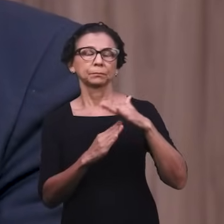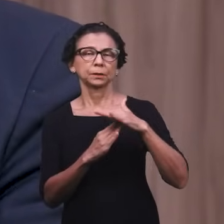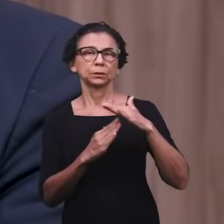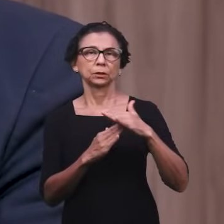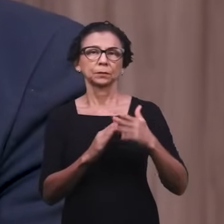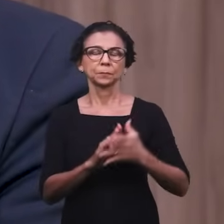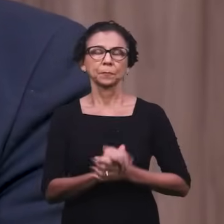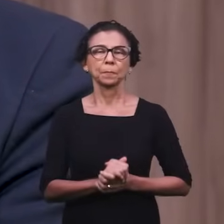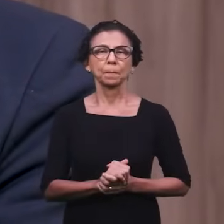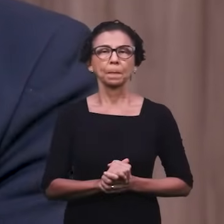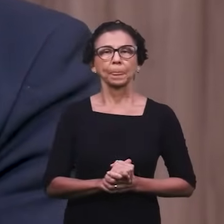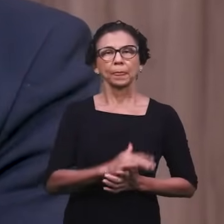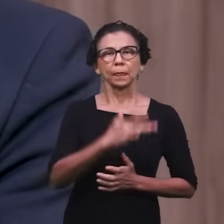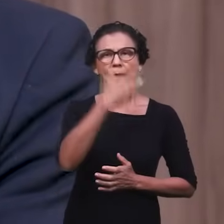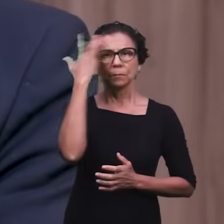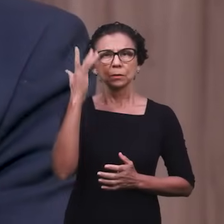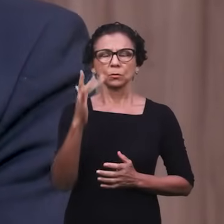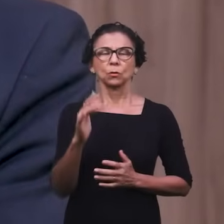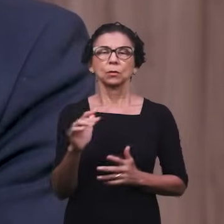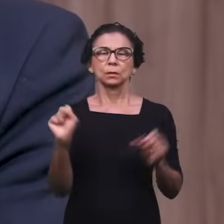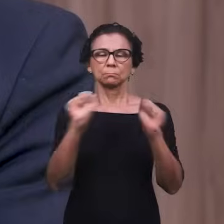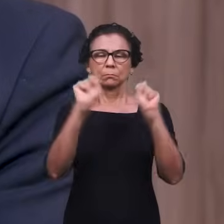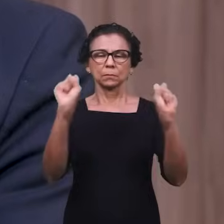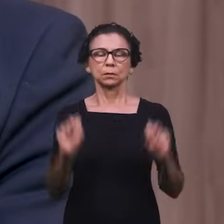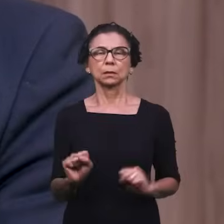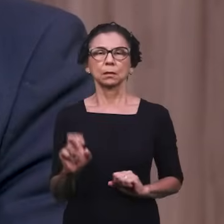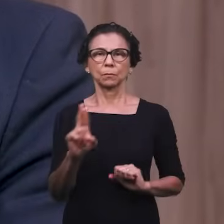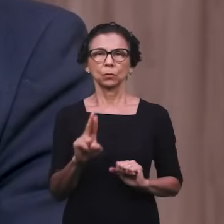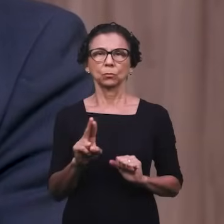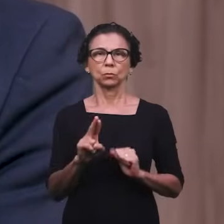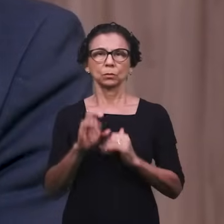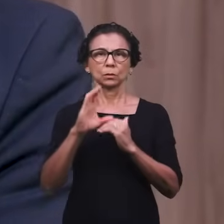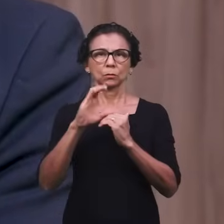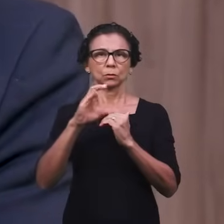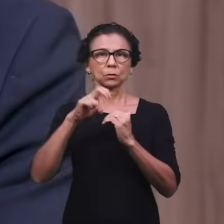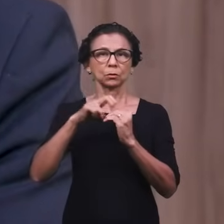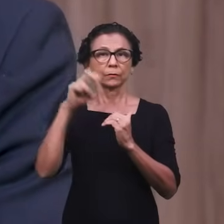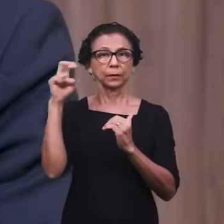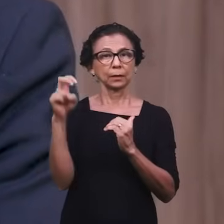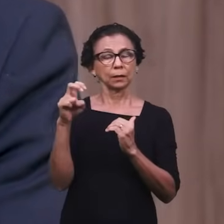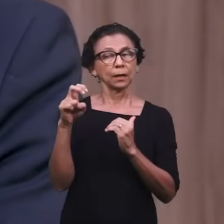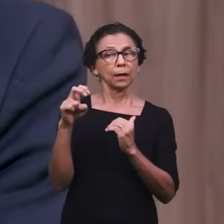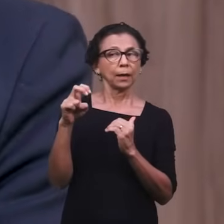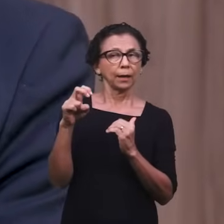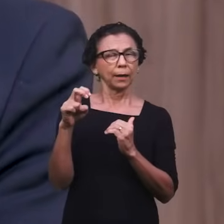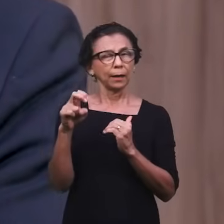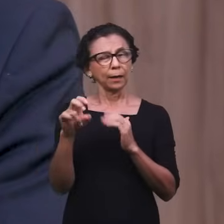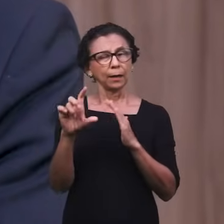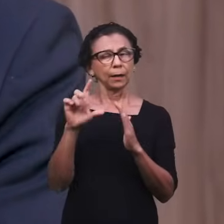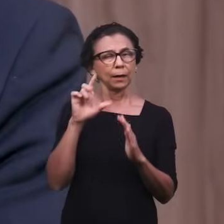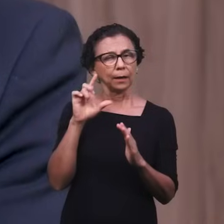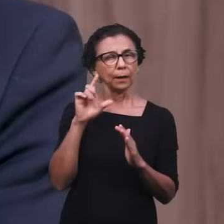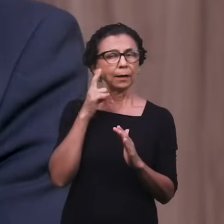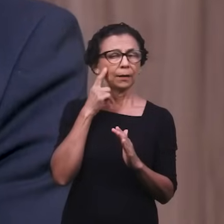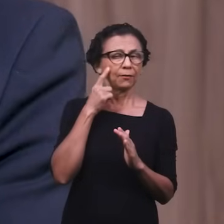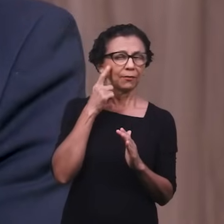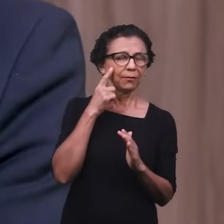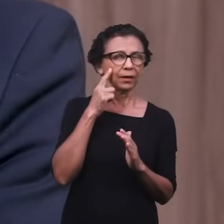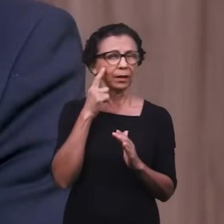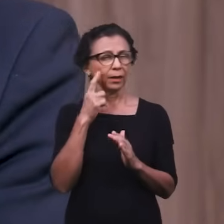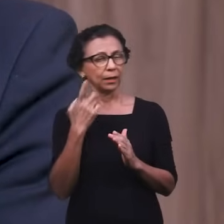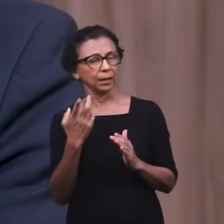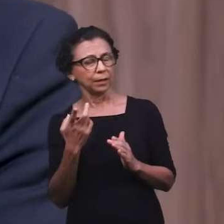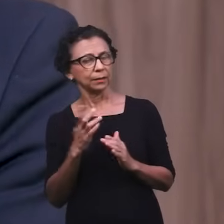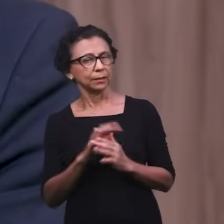desse sistema e outros até, é sempre bom que verifique na veracidade, né? Sim.